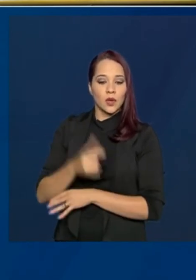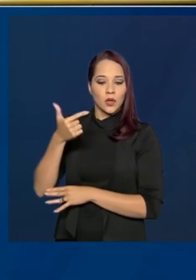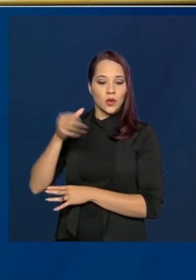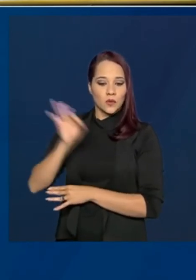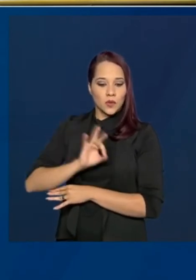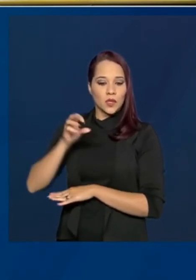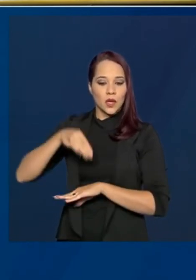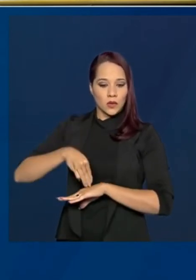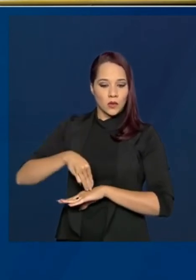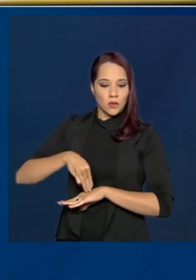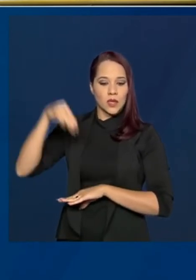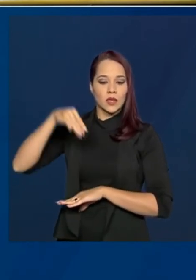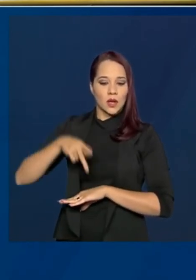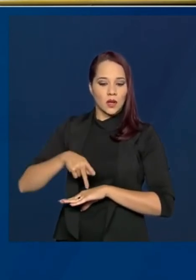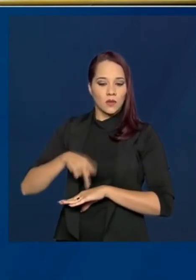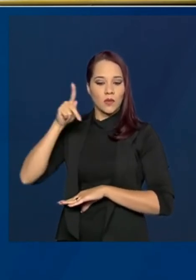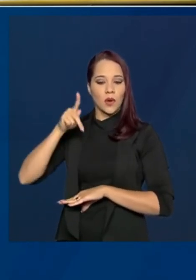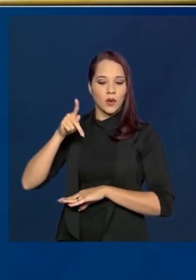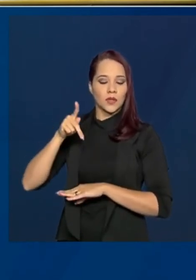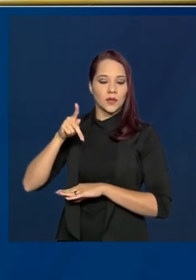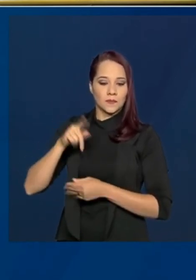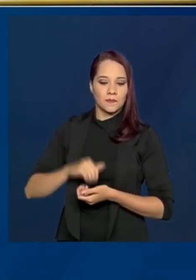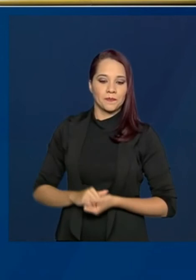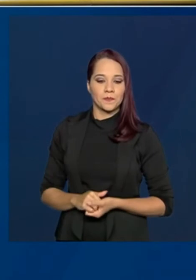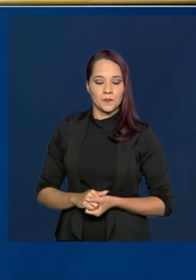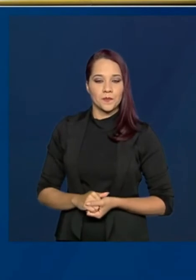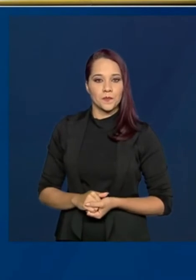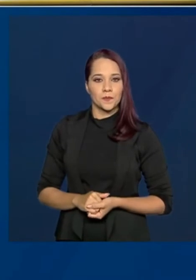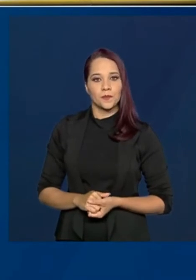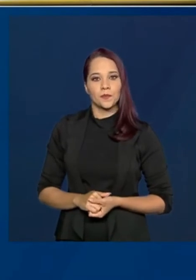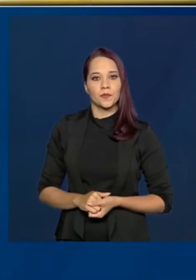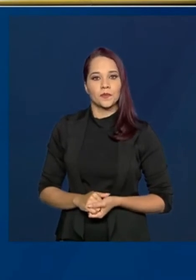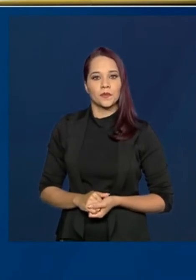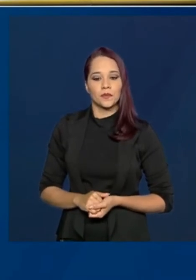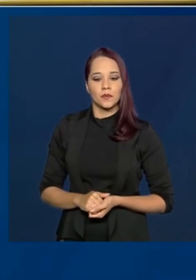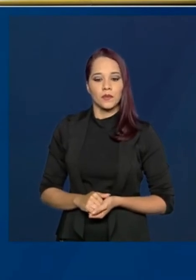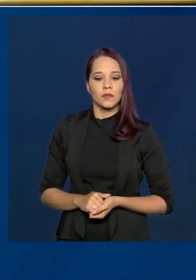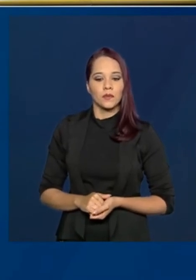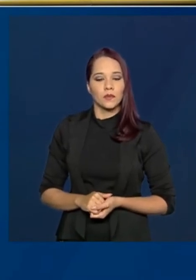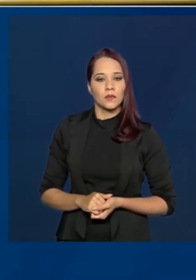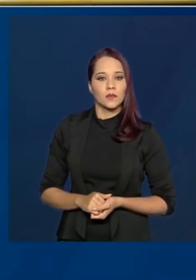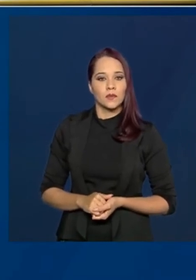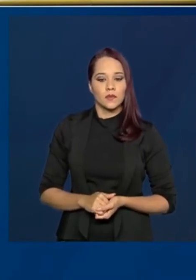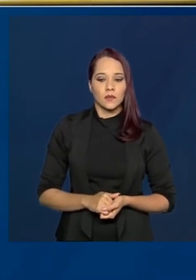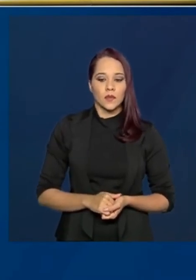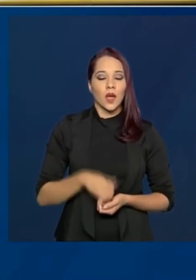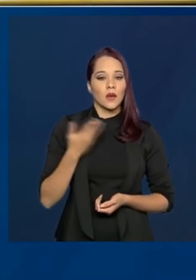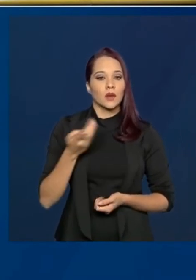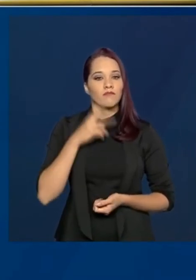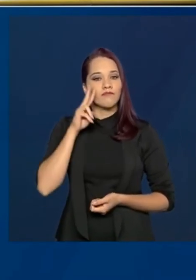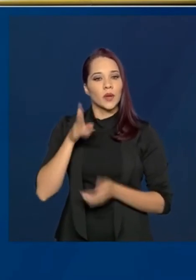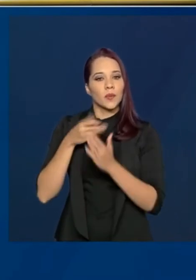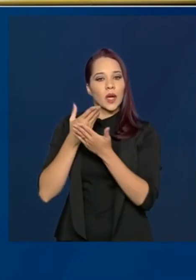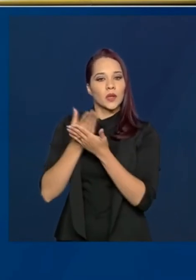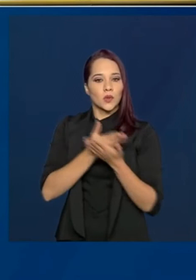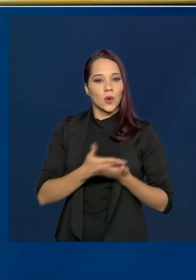tem pós-graduação em grau de mestrado. Pode passar. Quando a gente estudou a escolaridade na